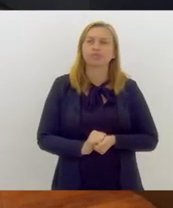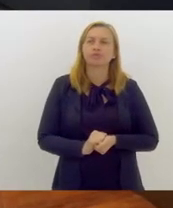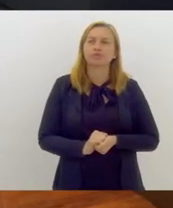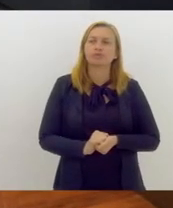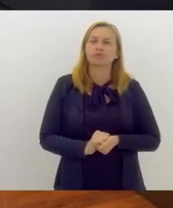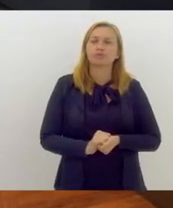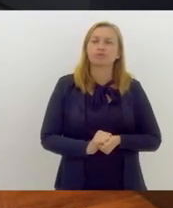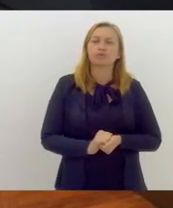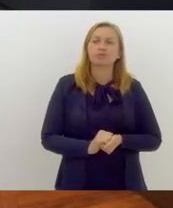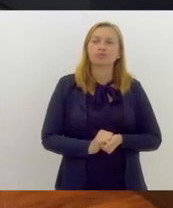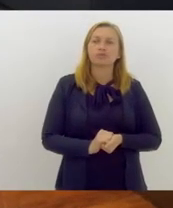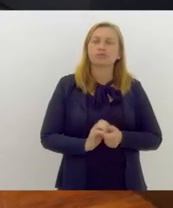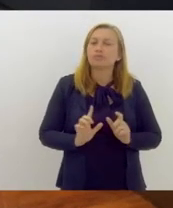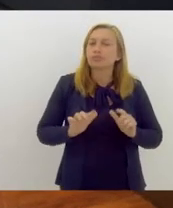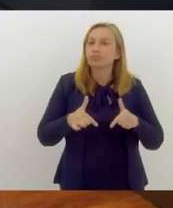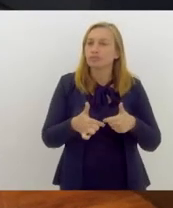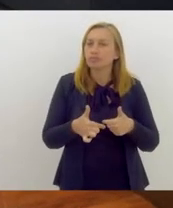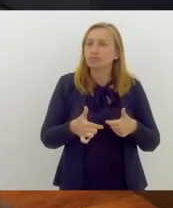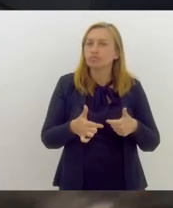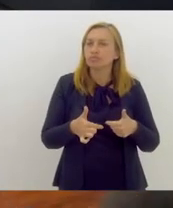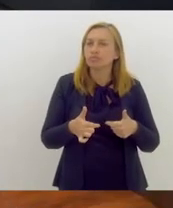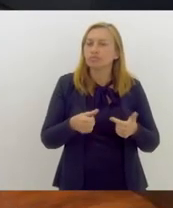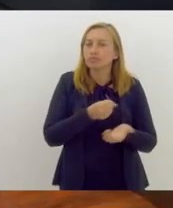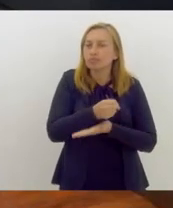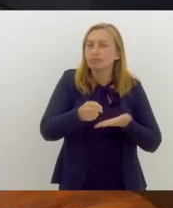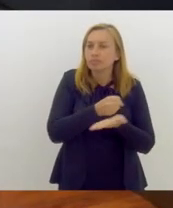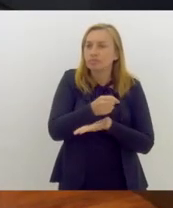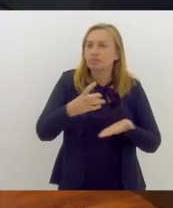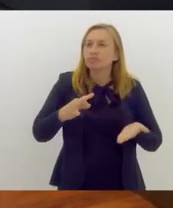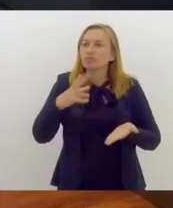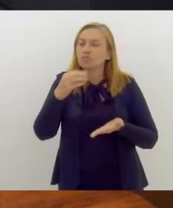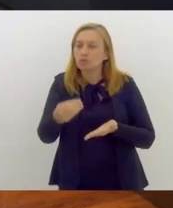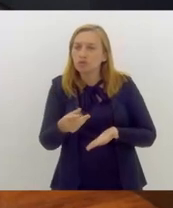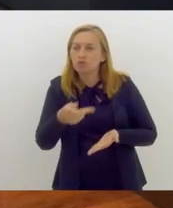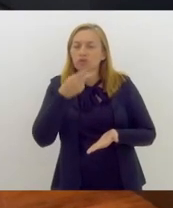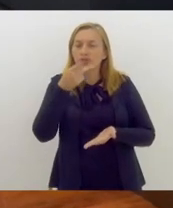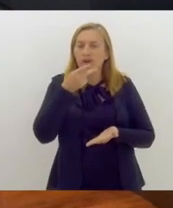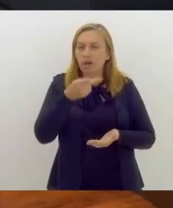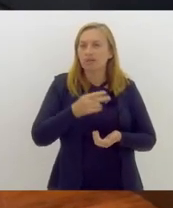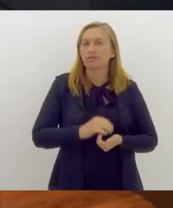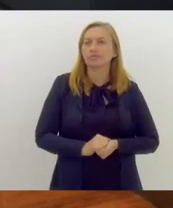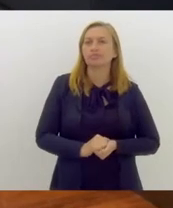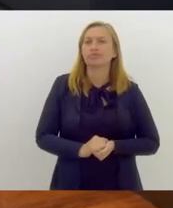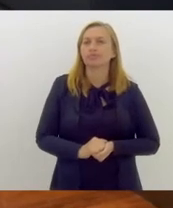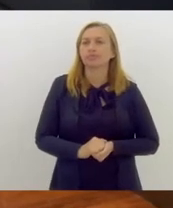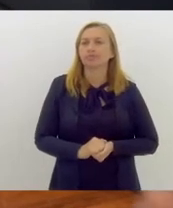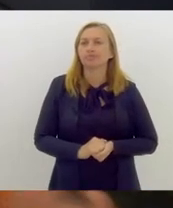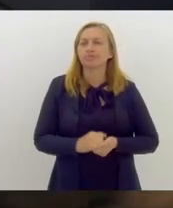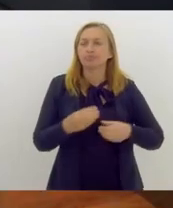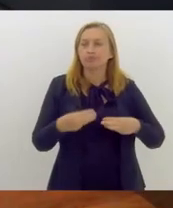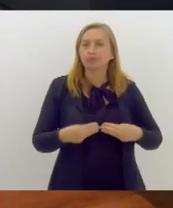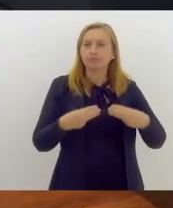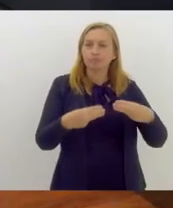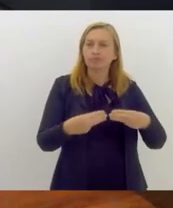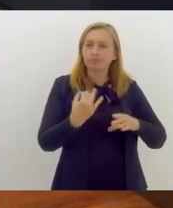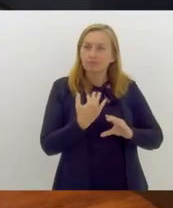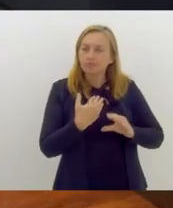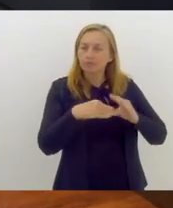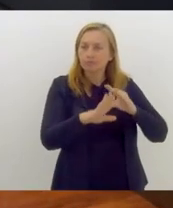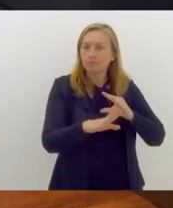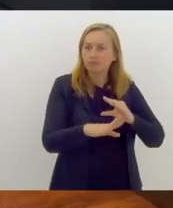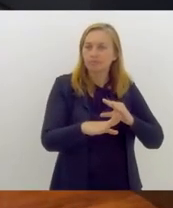recorrer fundamentando com tudo isso que fui sintetizado ao Ministério de Minas e energia